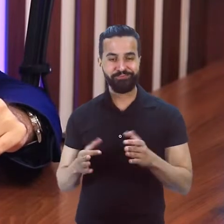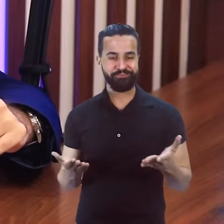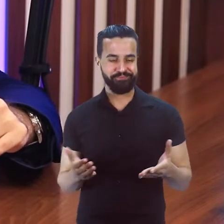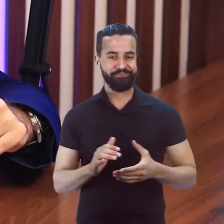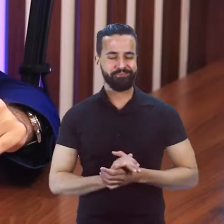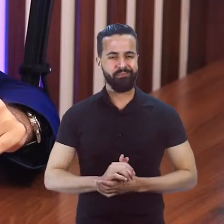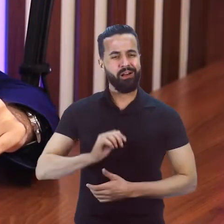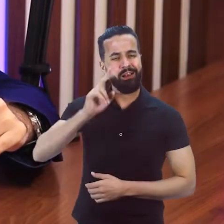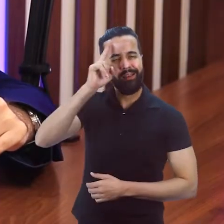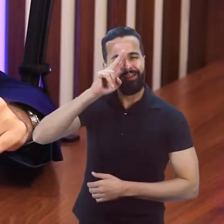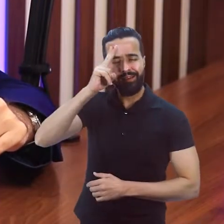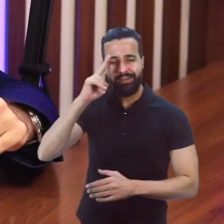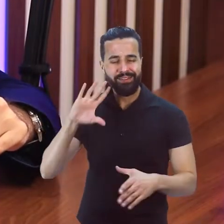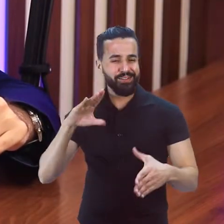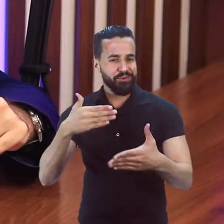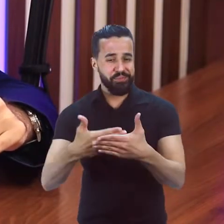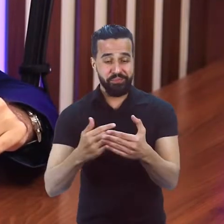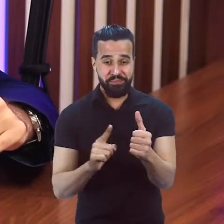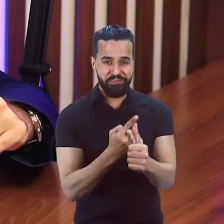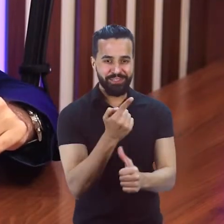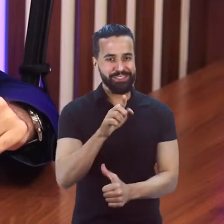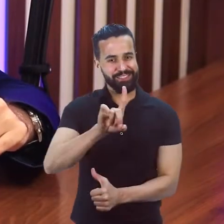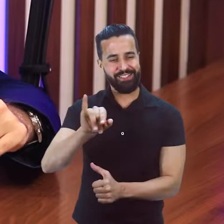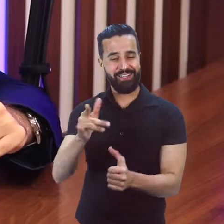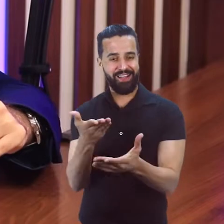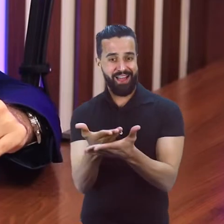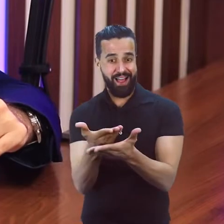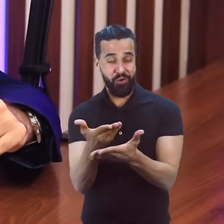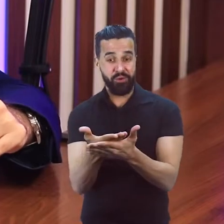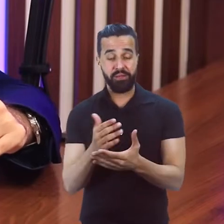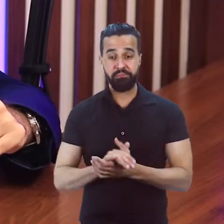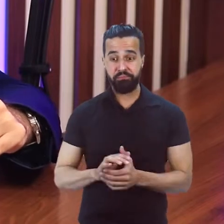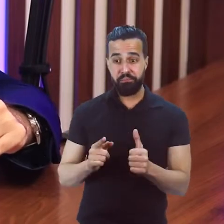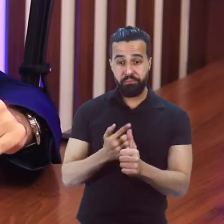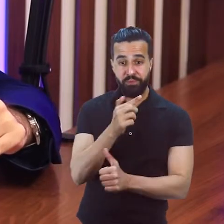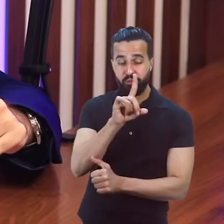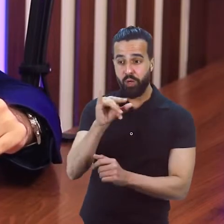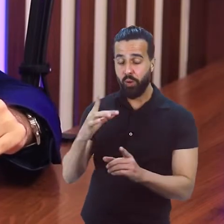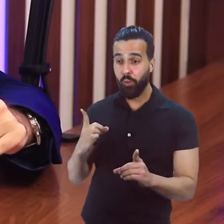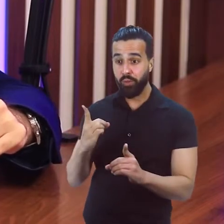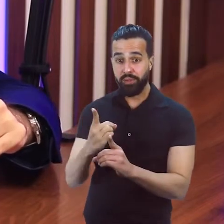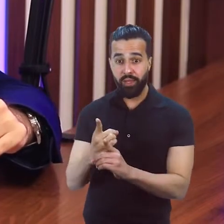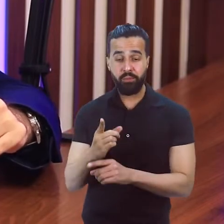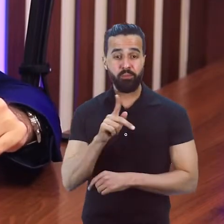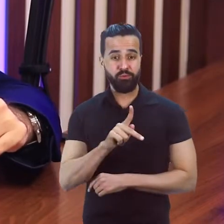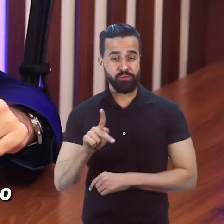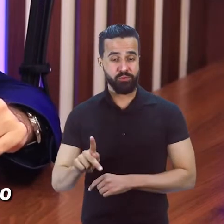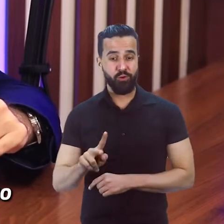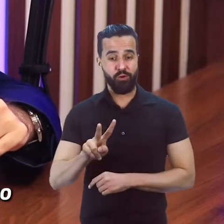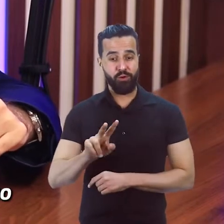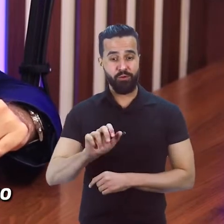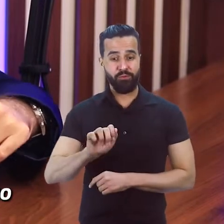um professor, rapaz, que eu reencontrei recentemente, como são as coisas. Chama Walter de Paula. Ele entrou na sala de aula,